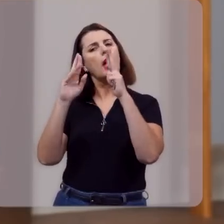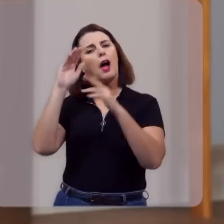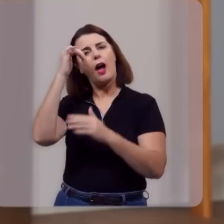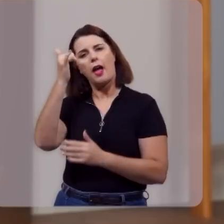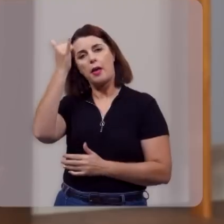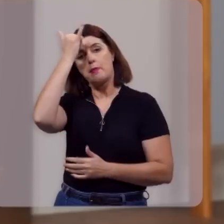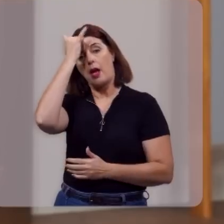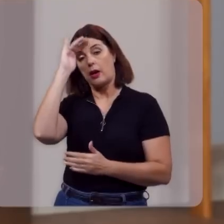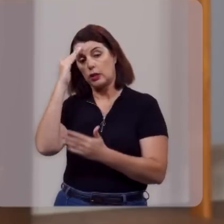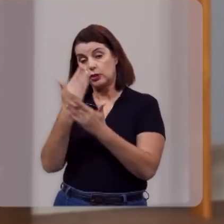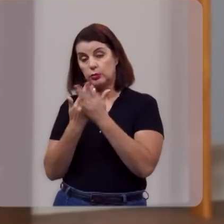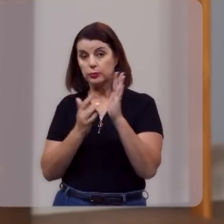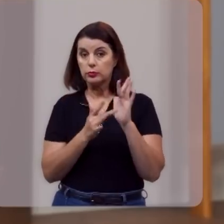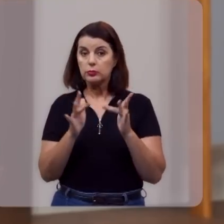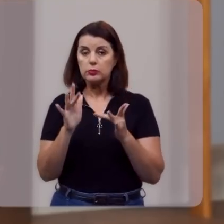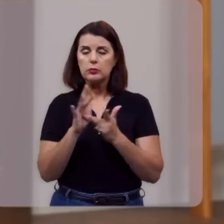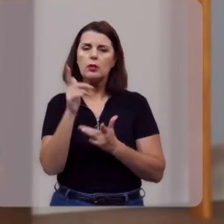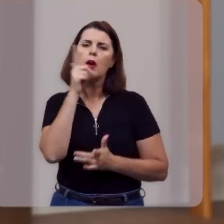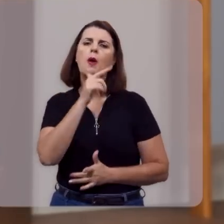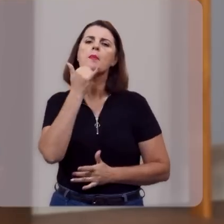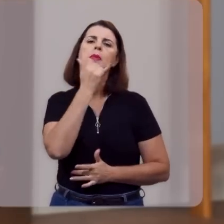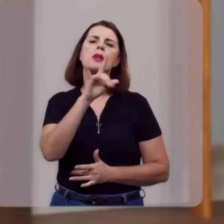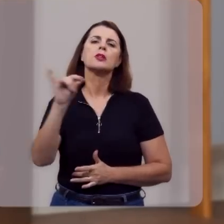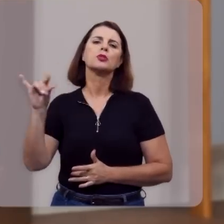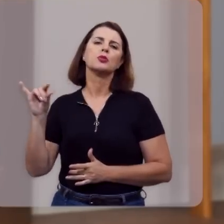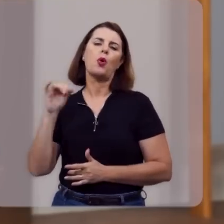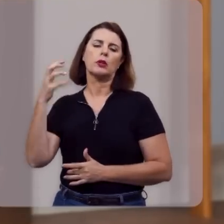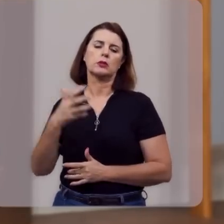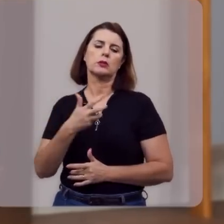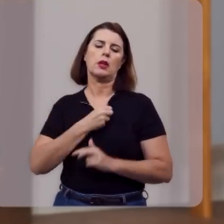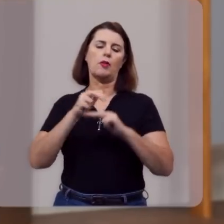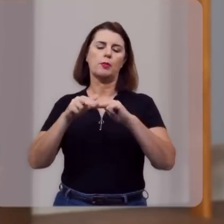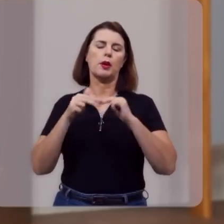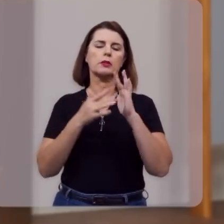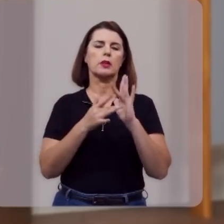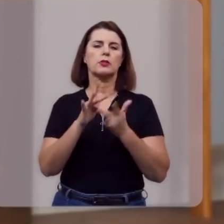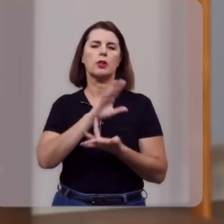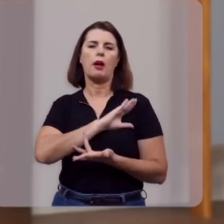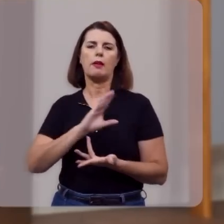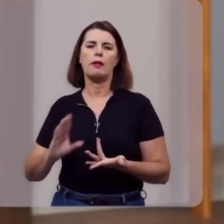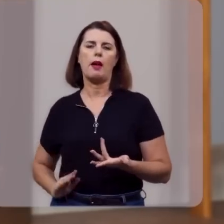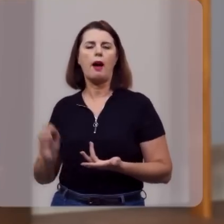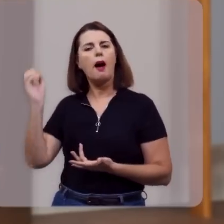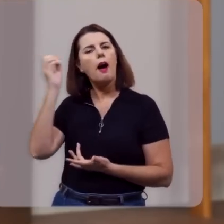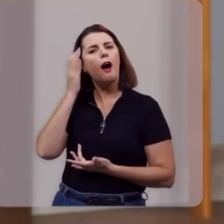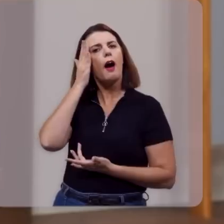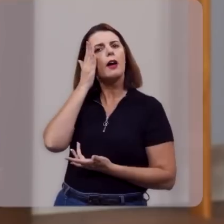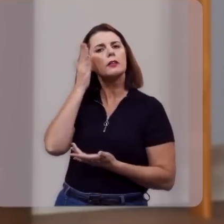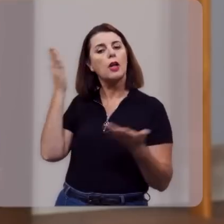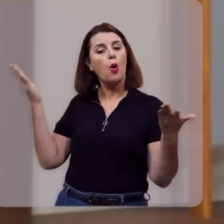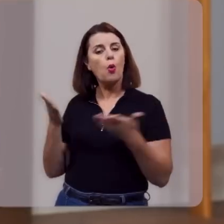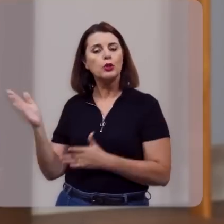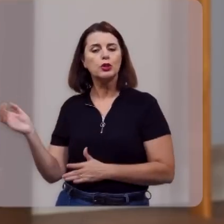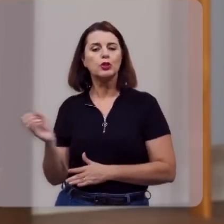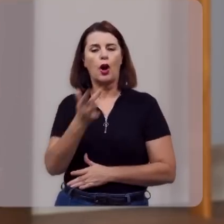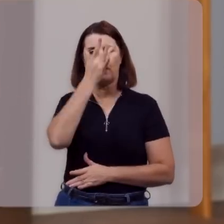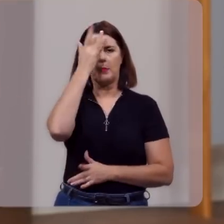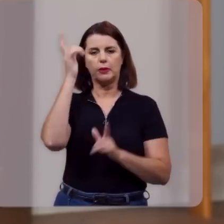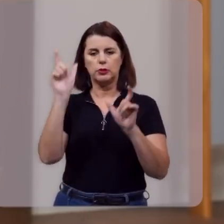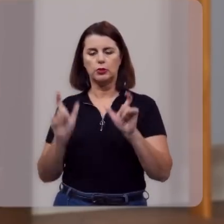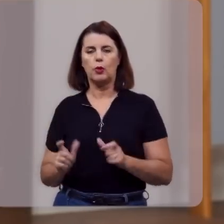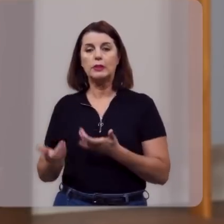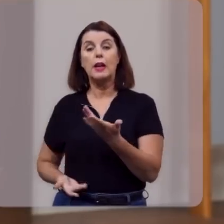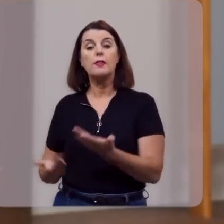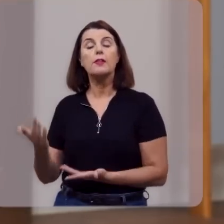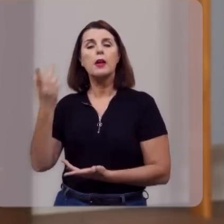arrependemos, cremos em Jesus e fomos perdoados, salvos pela graça mediante a fé, e hoje somos nova criatura e